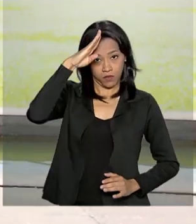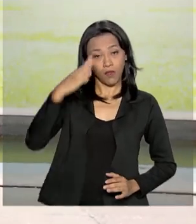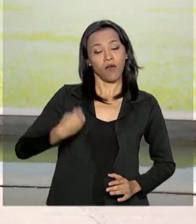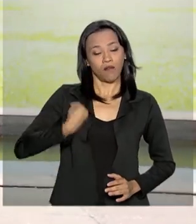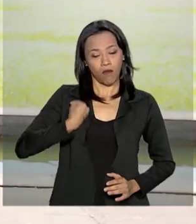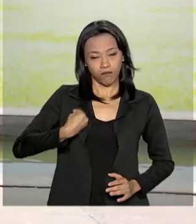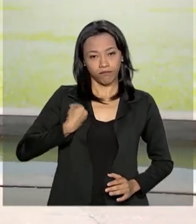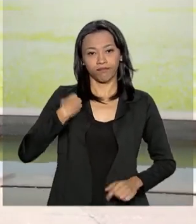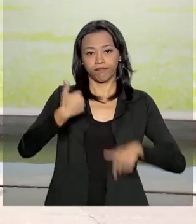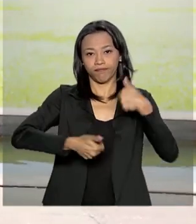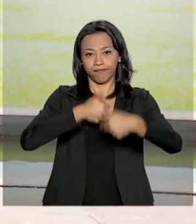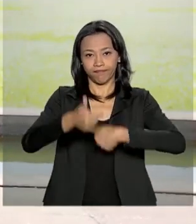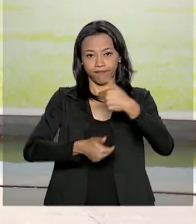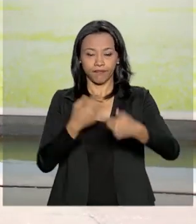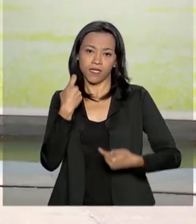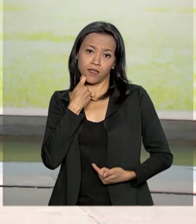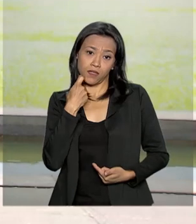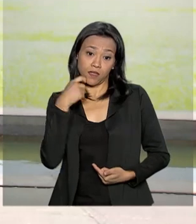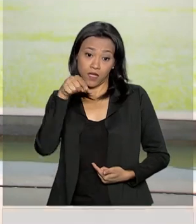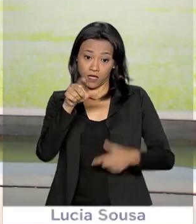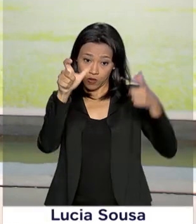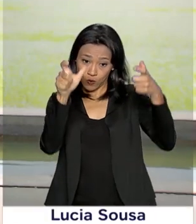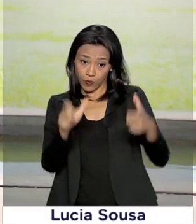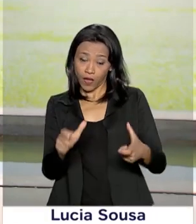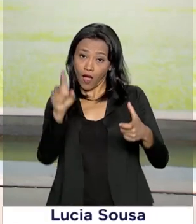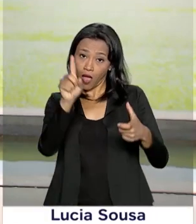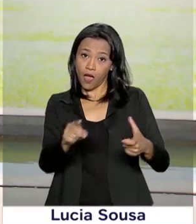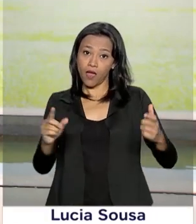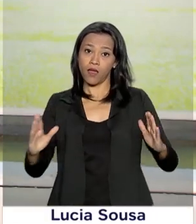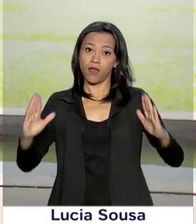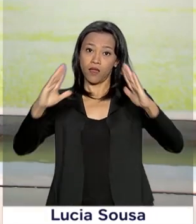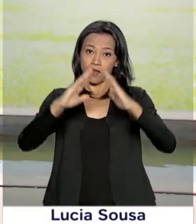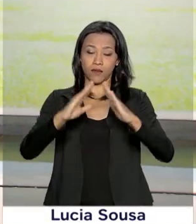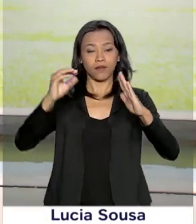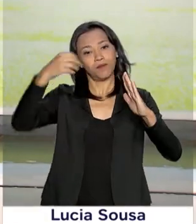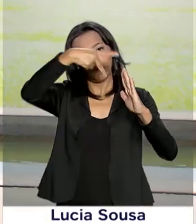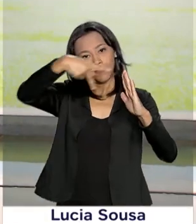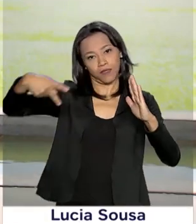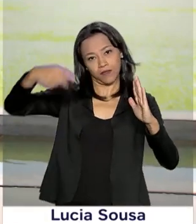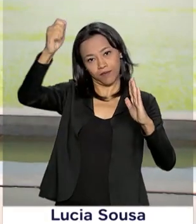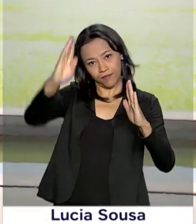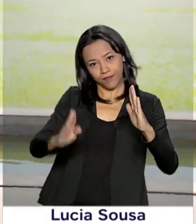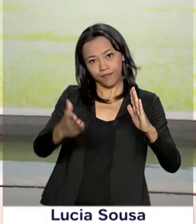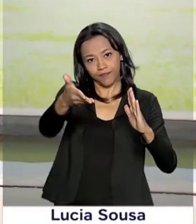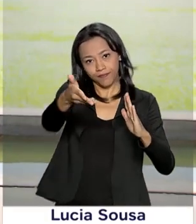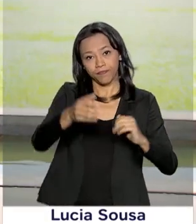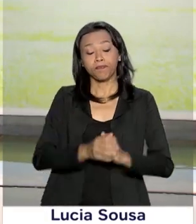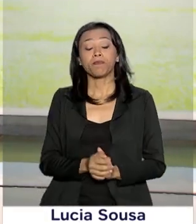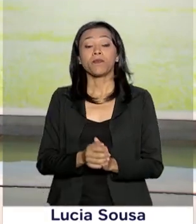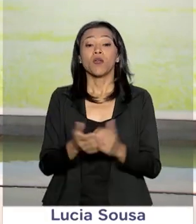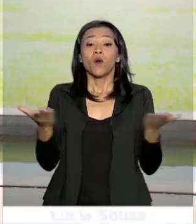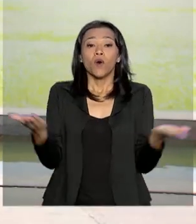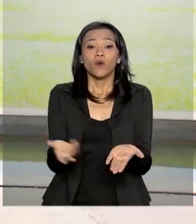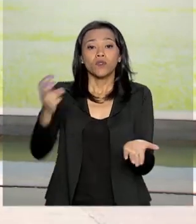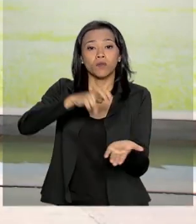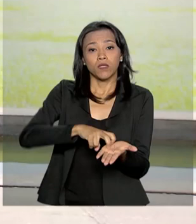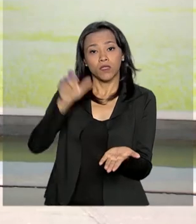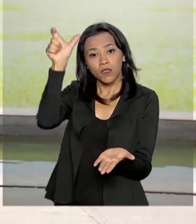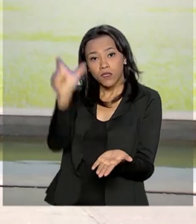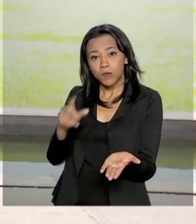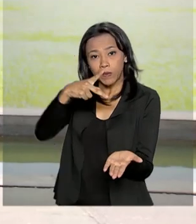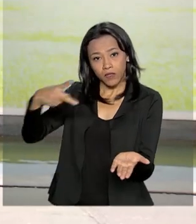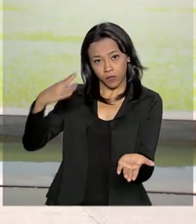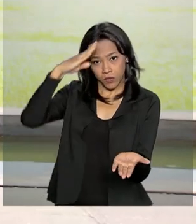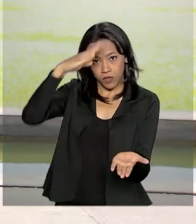sexta-feira palácio da alvorada que é a residência oficial da presidência da república e nesta manhã o presidente bolsonaro recebeu o